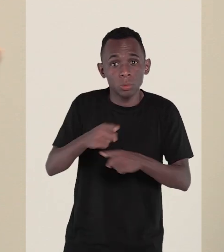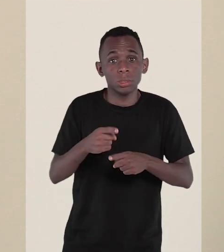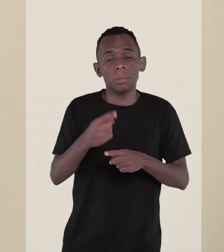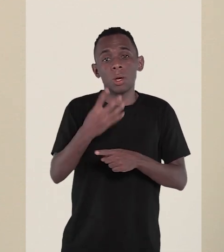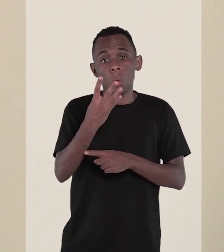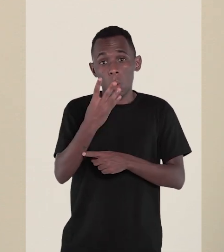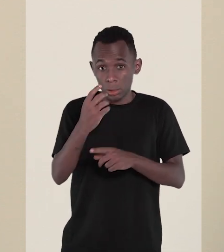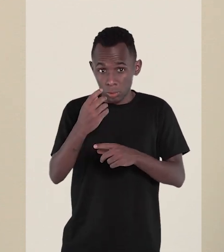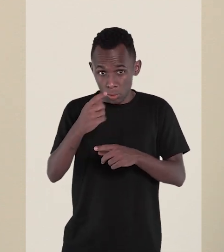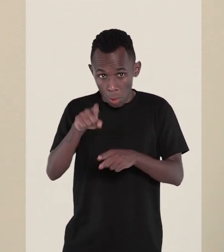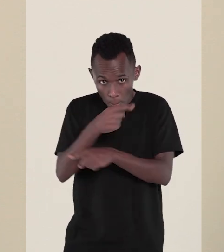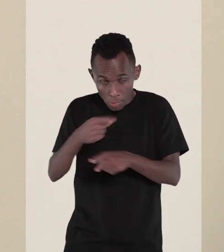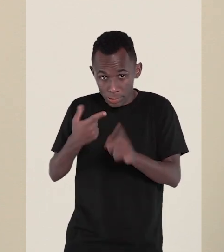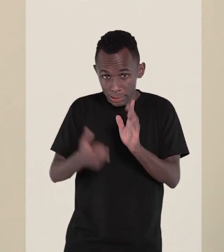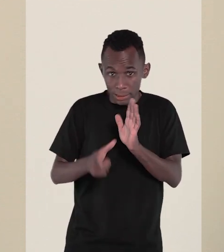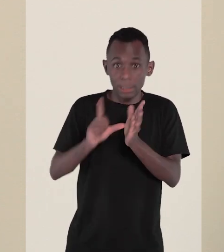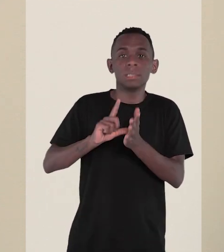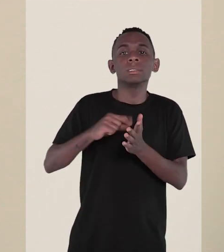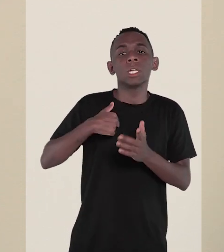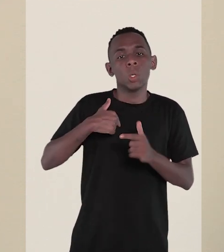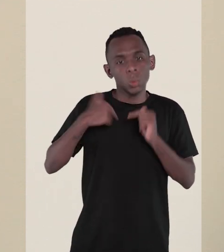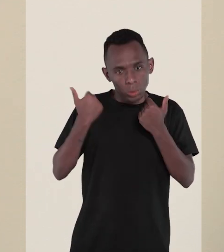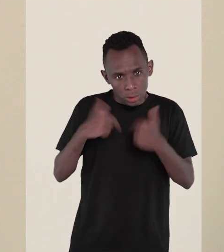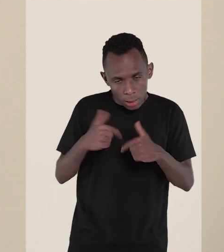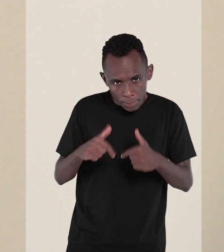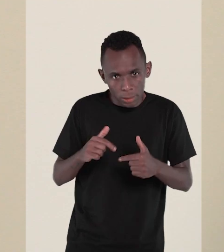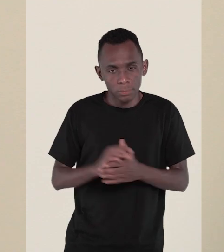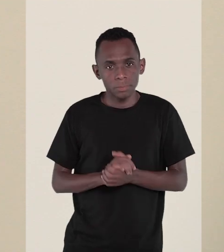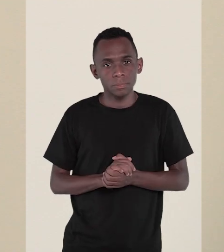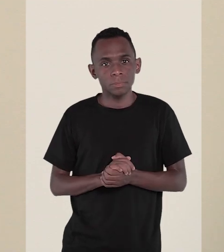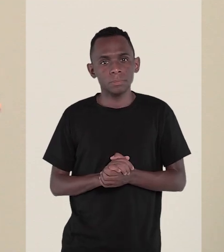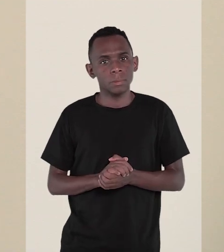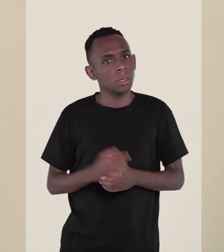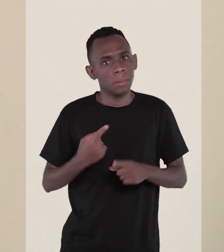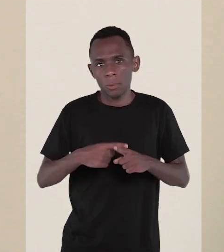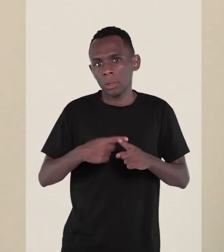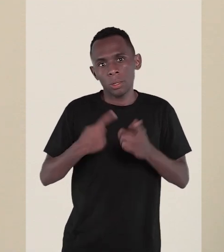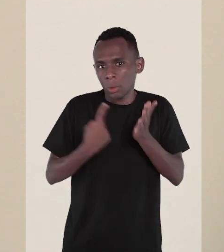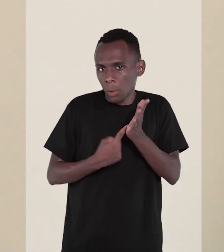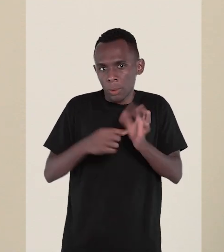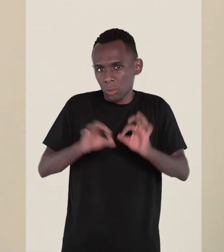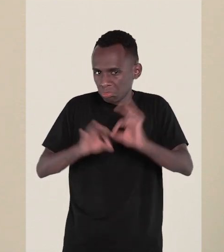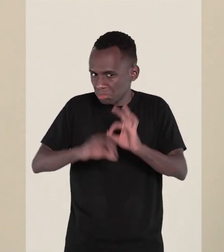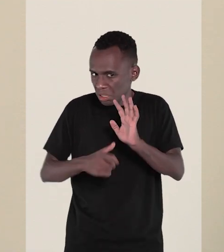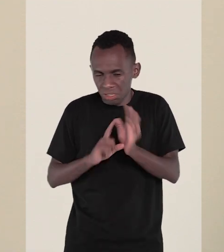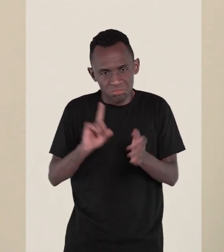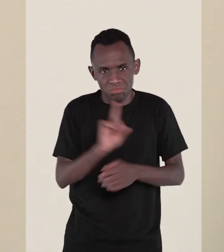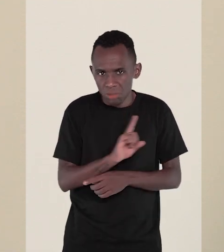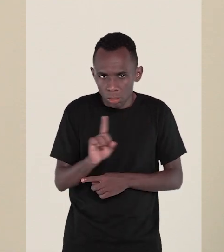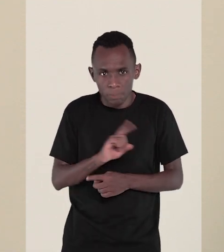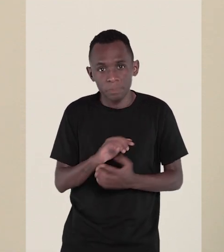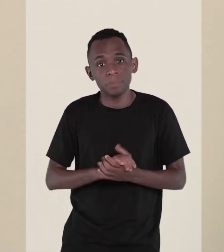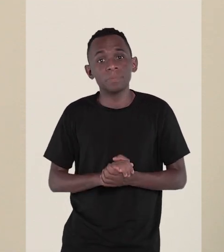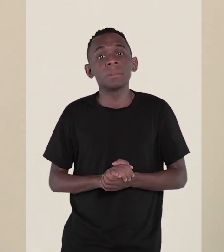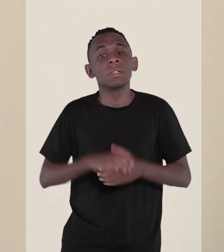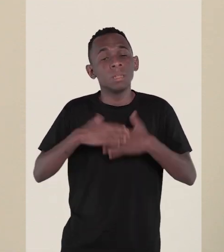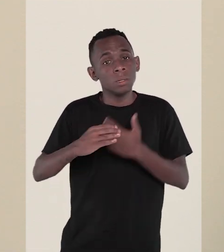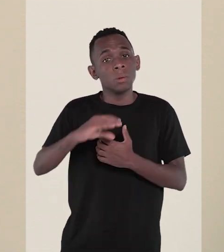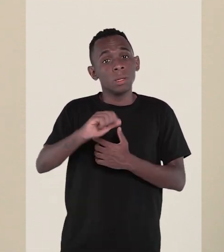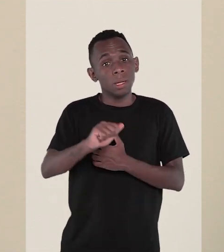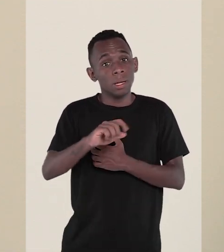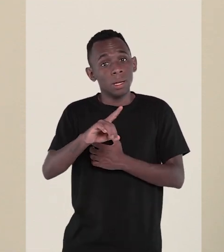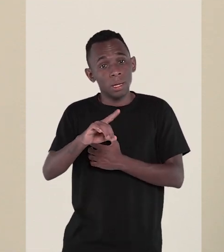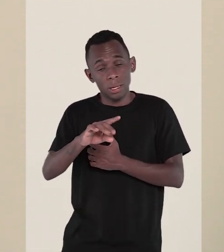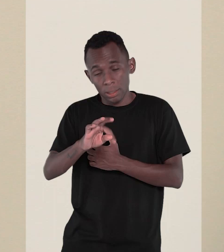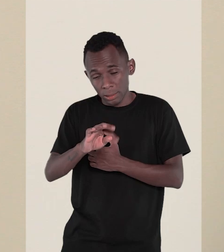4 músicas antes dela foram minhas músicas de trabalho. Pra você ter uma ideia de que realmente não foi programado aquilo. E Catedral acabou sendo